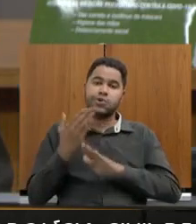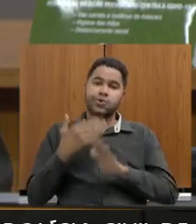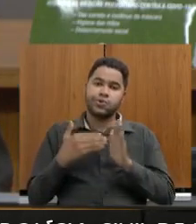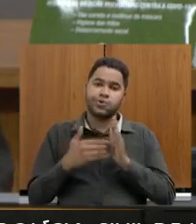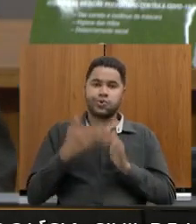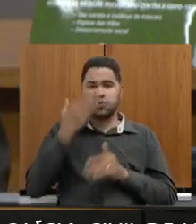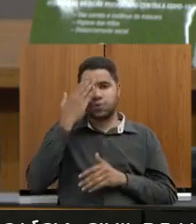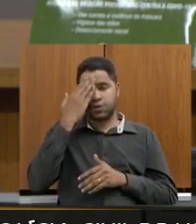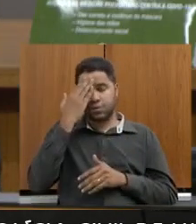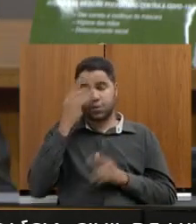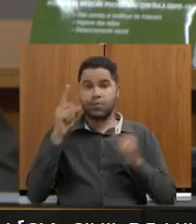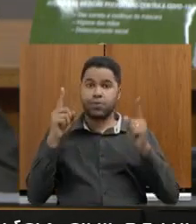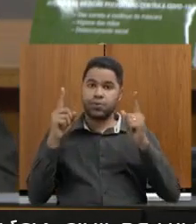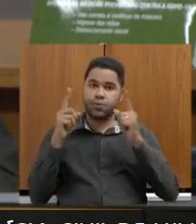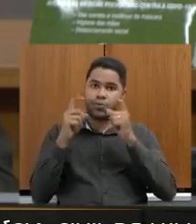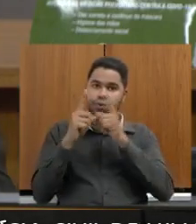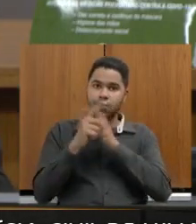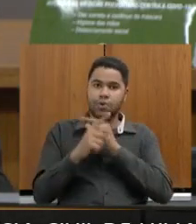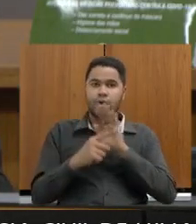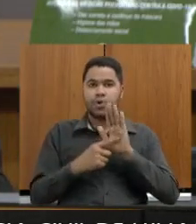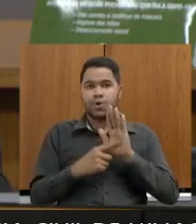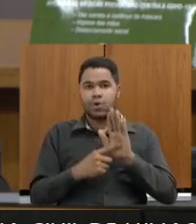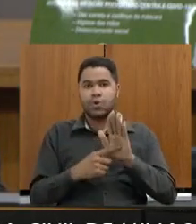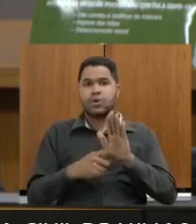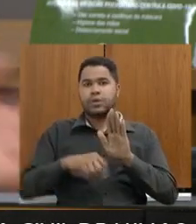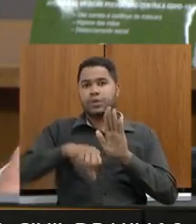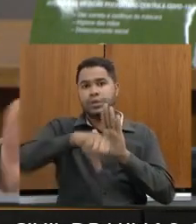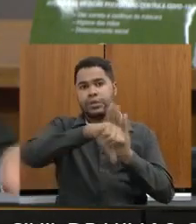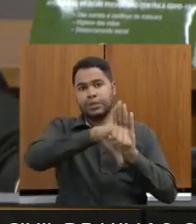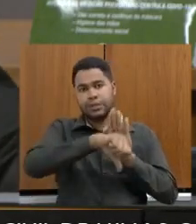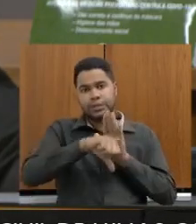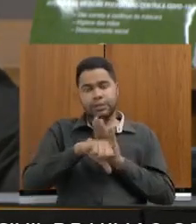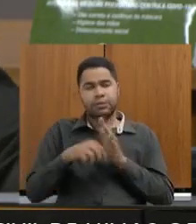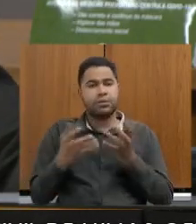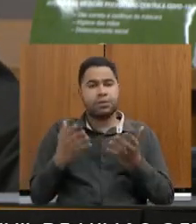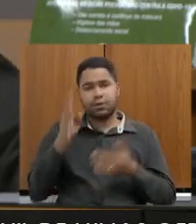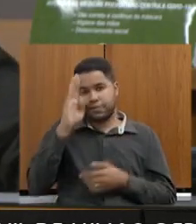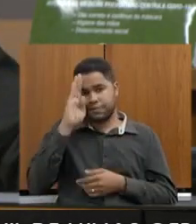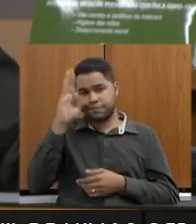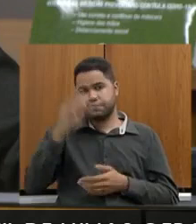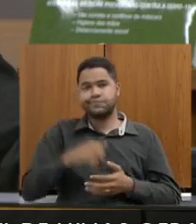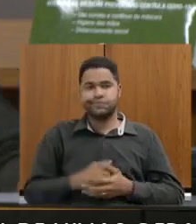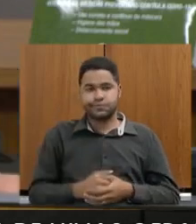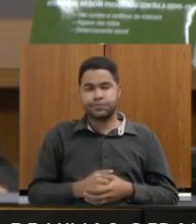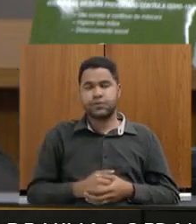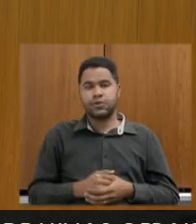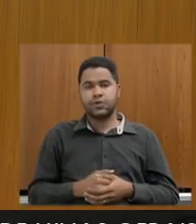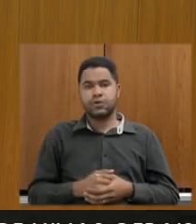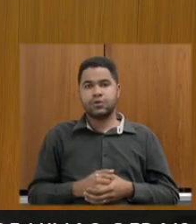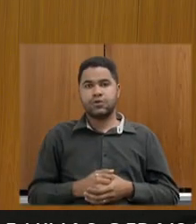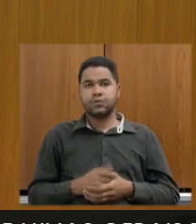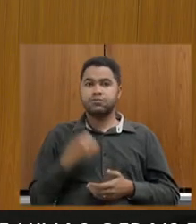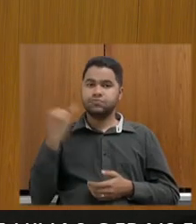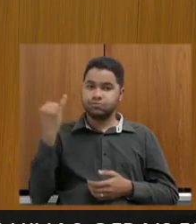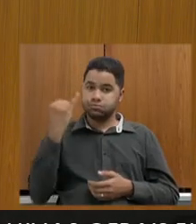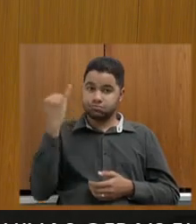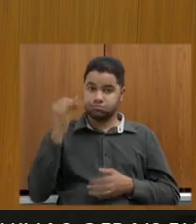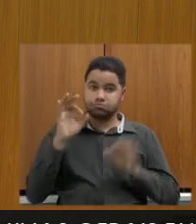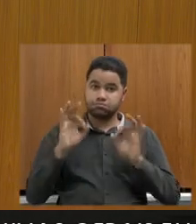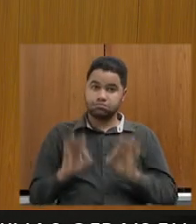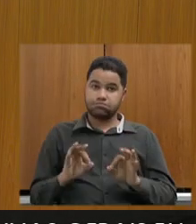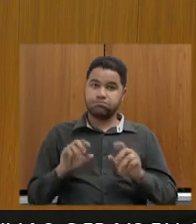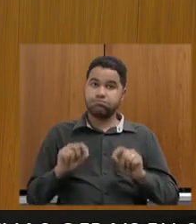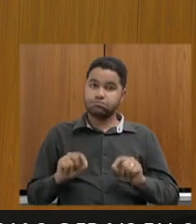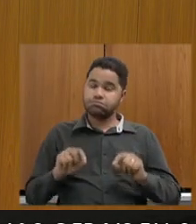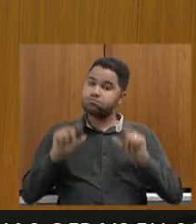sabemos das dificuldades que é elucidar crimes né então eu quero destacar a importância realmente